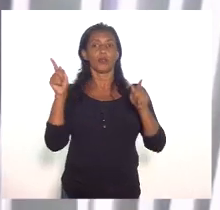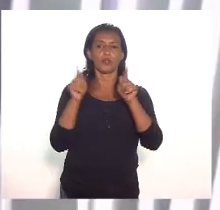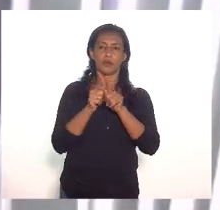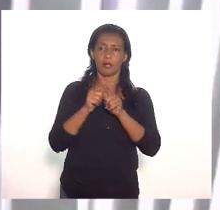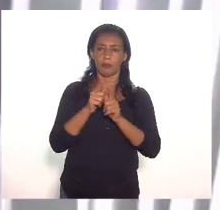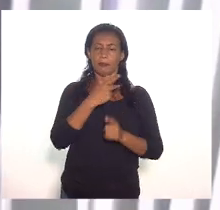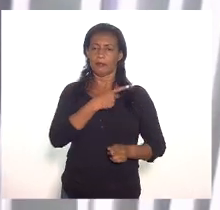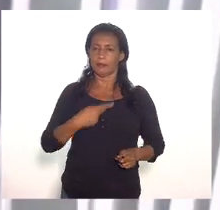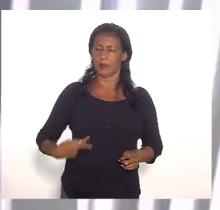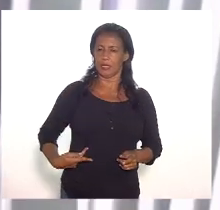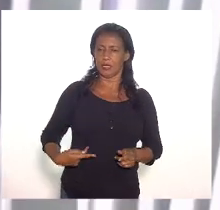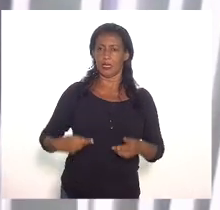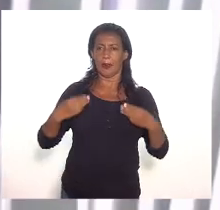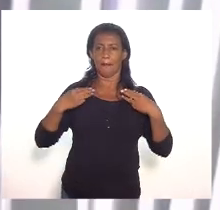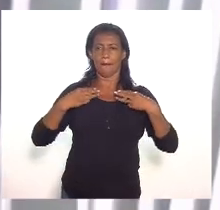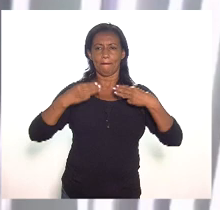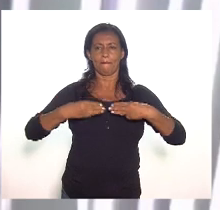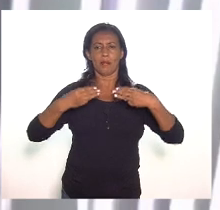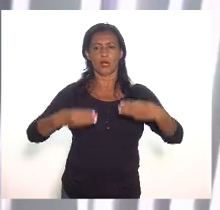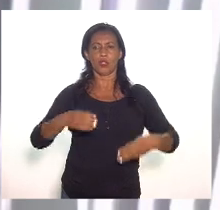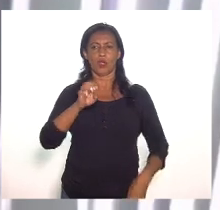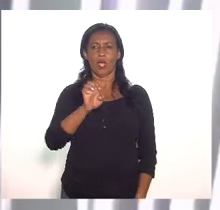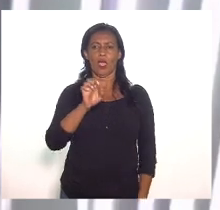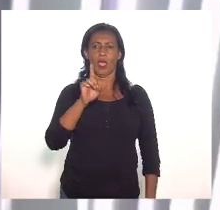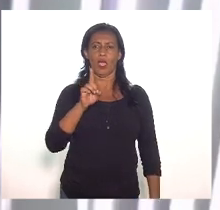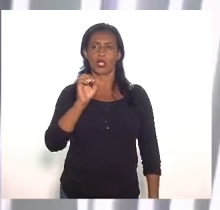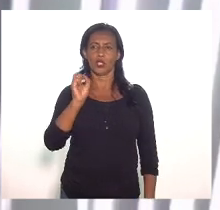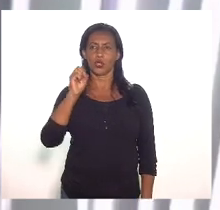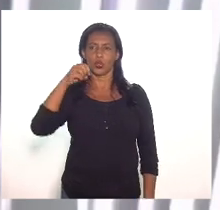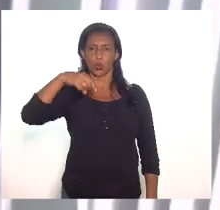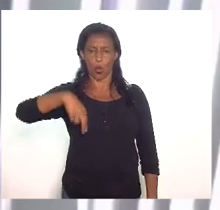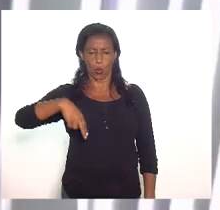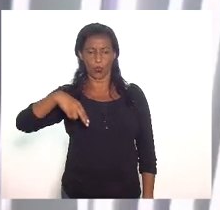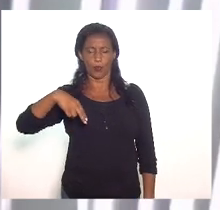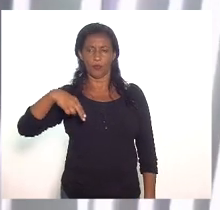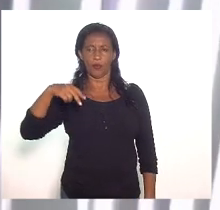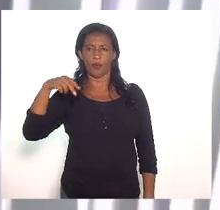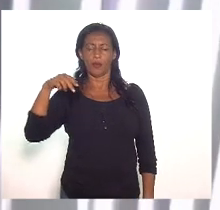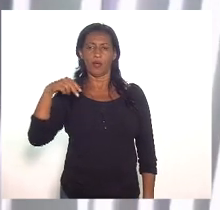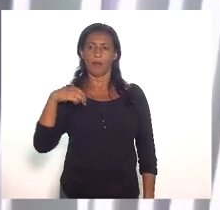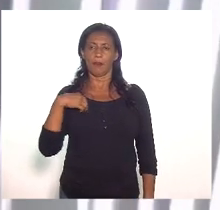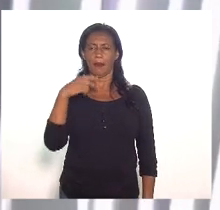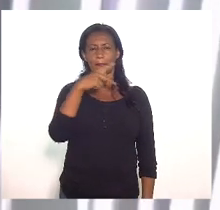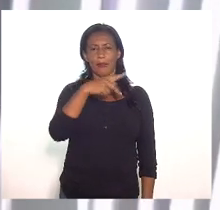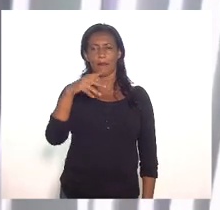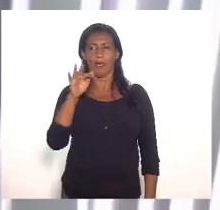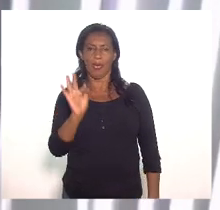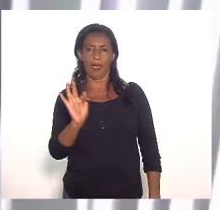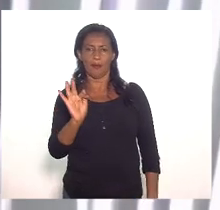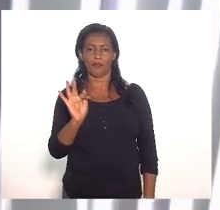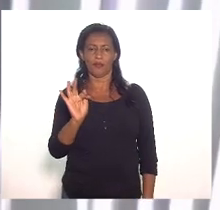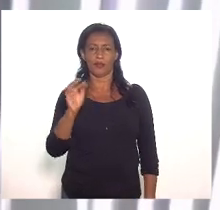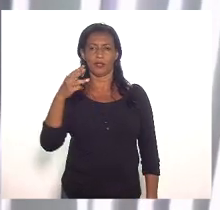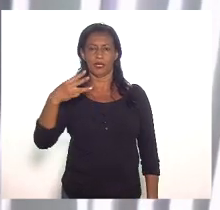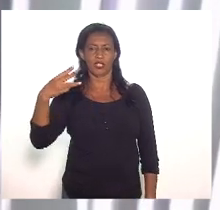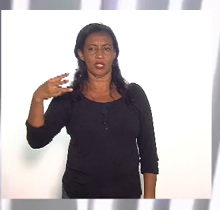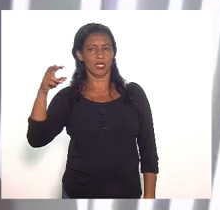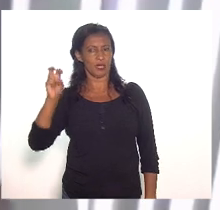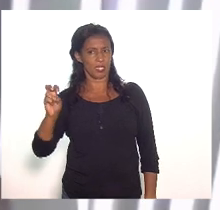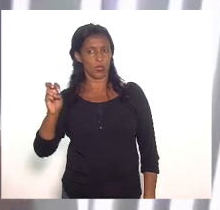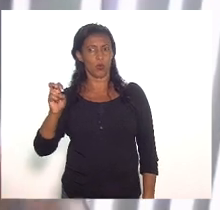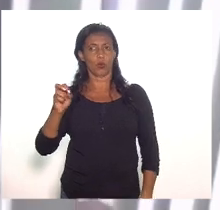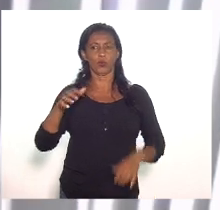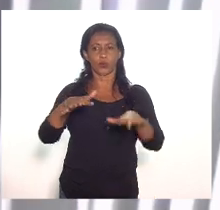do ministro Edson Fachin, em torno da DPF 635. E o tema da audiência pública é o tema